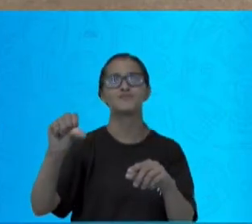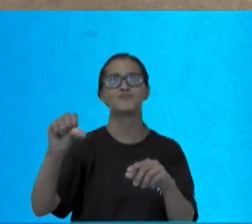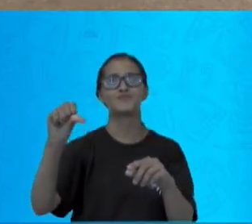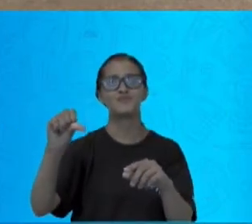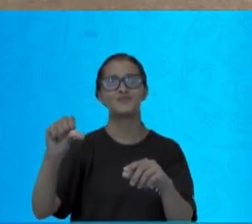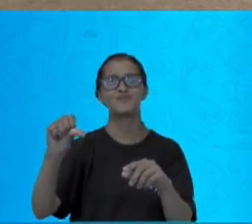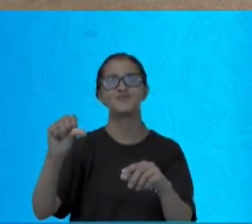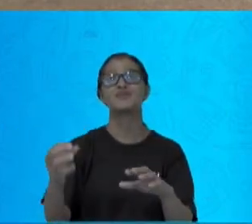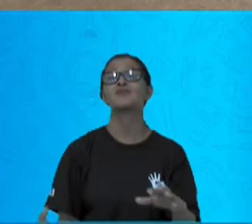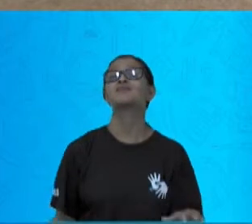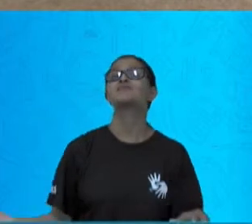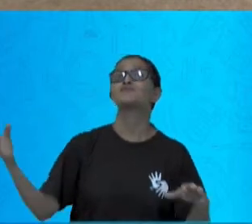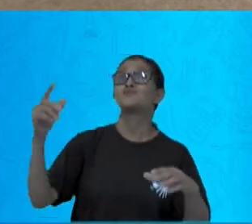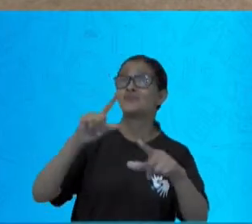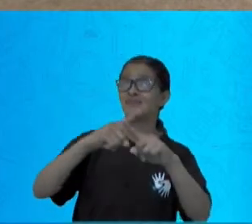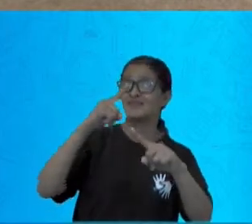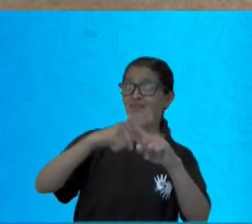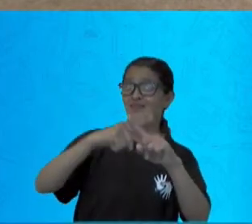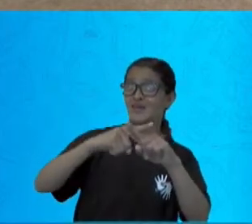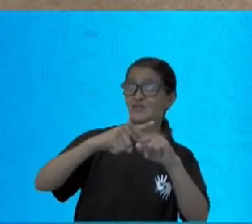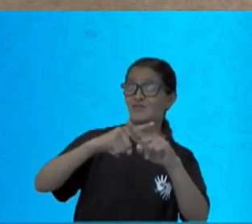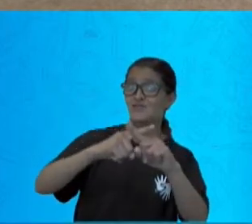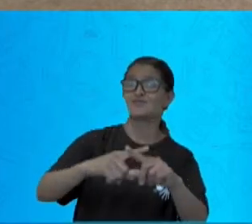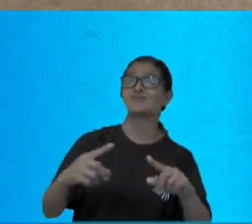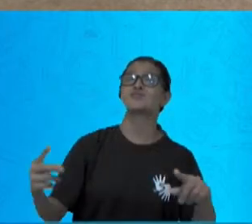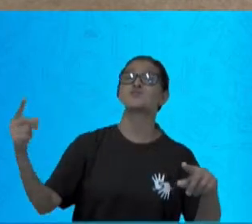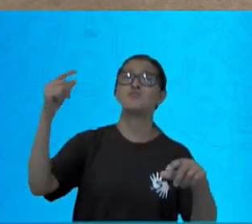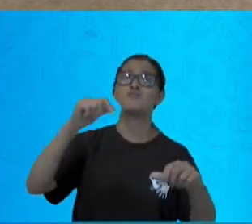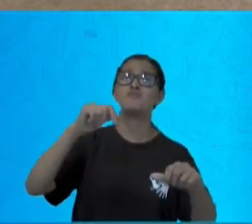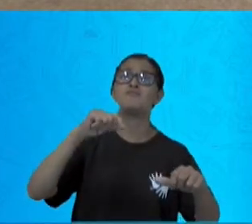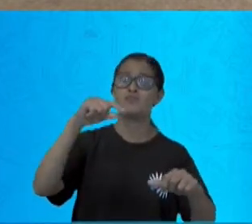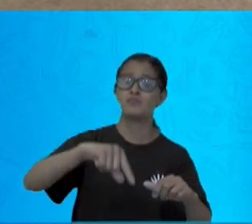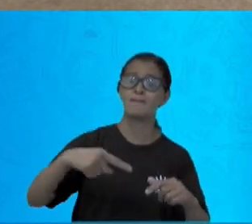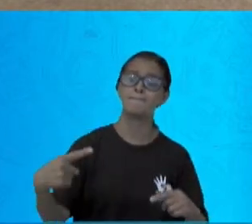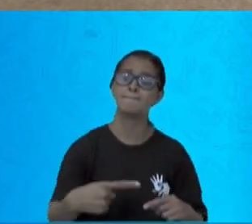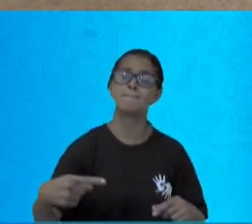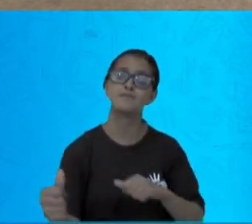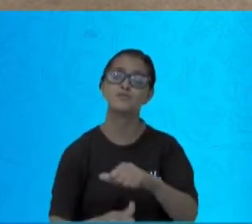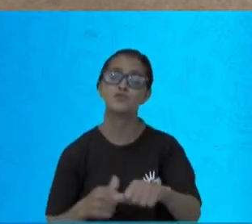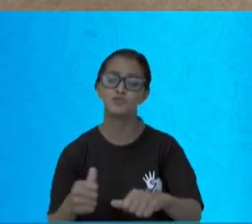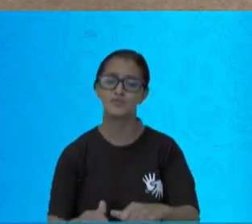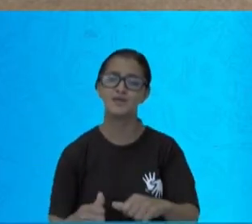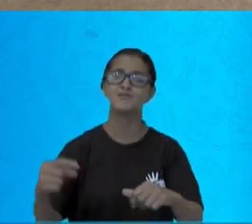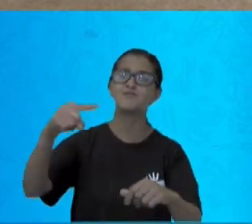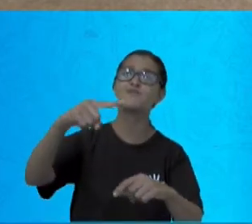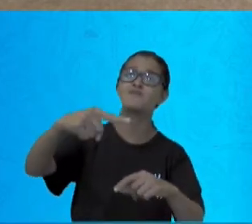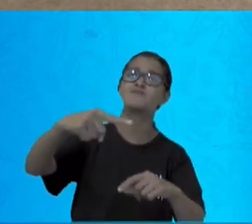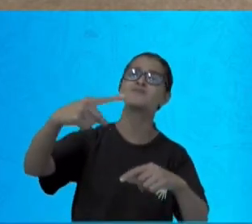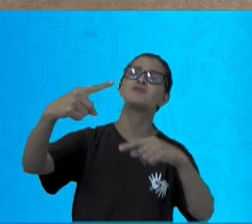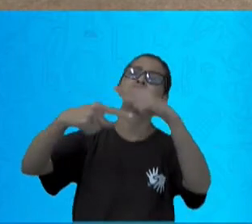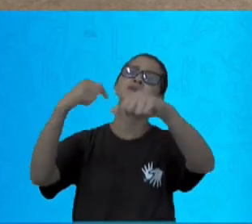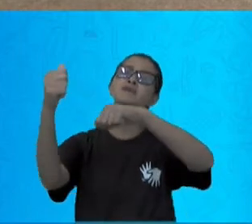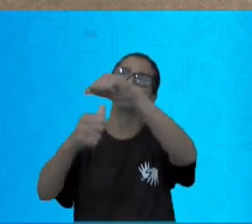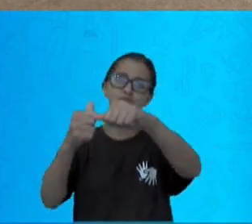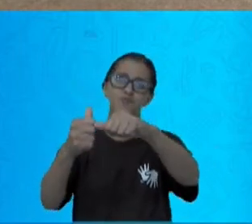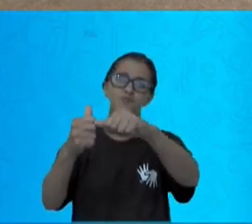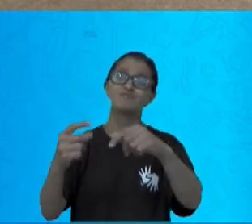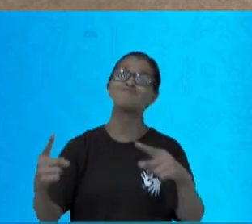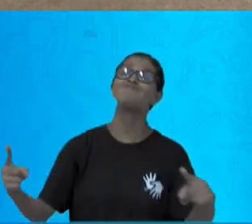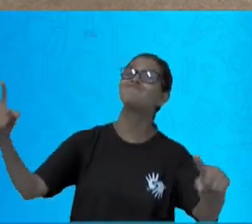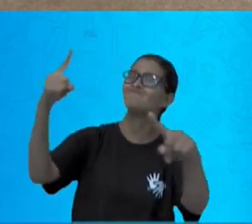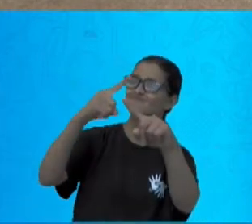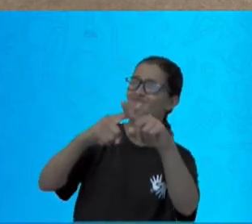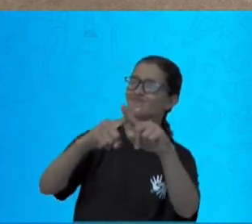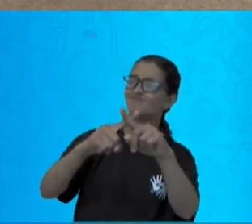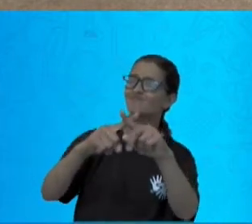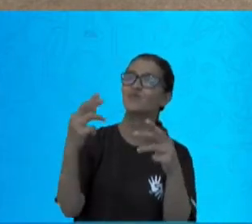os denominadores entre si. Questão número 2. Observa que eu tenho aqui. Sabendo que o valor